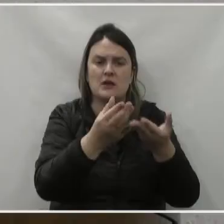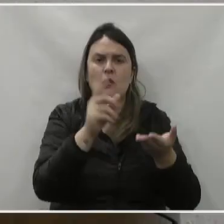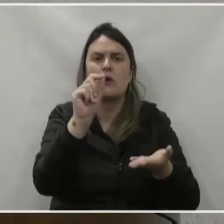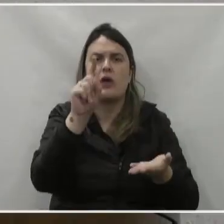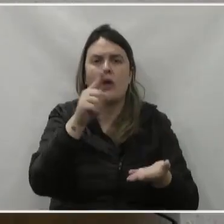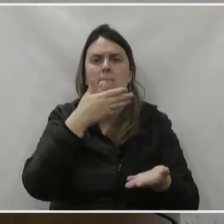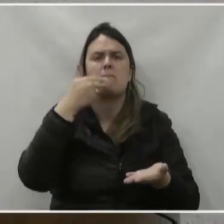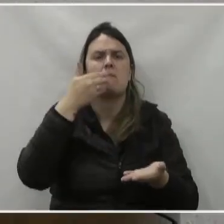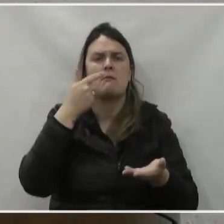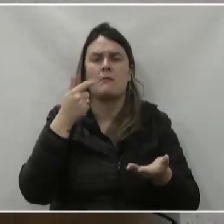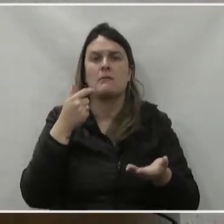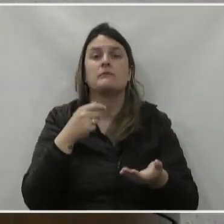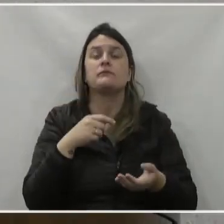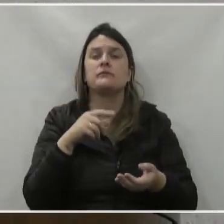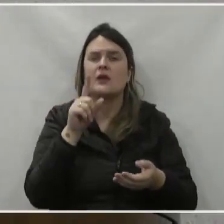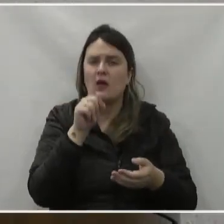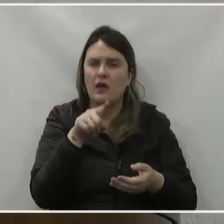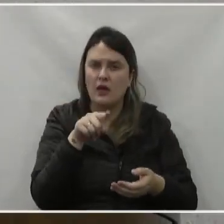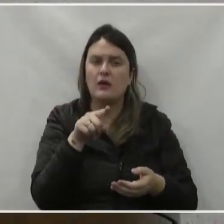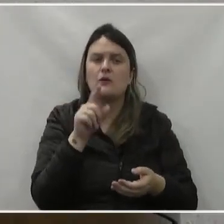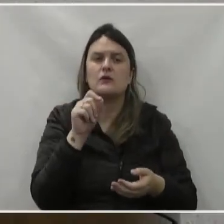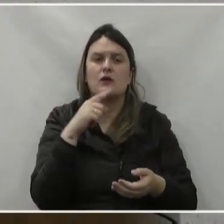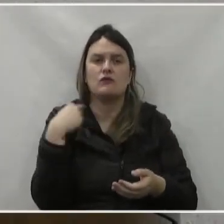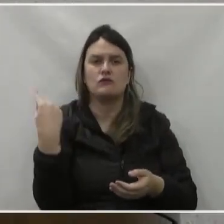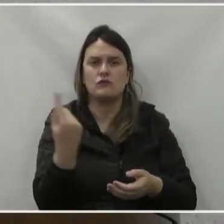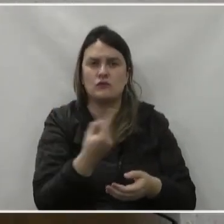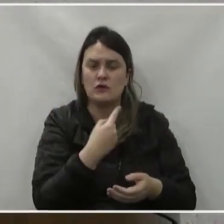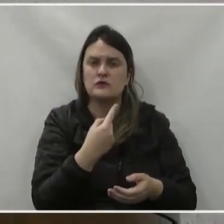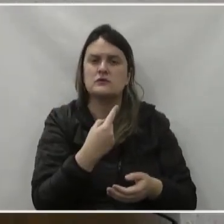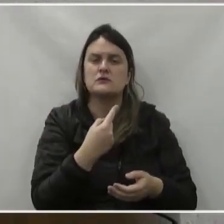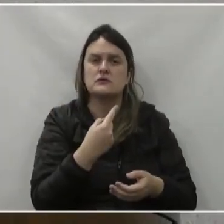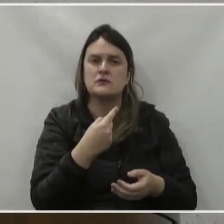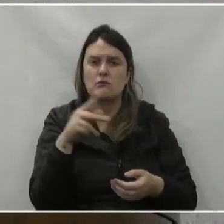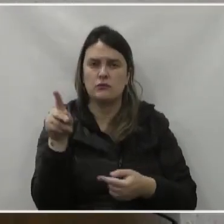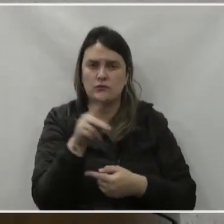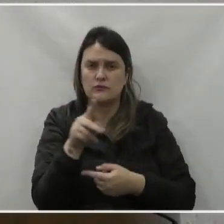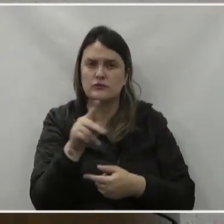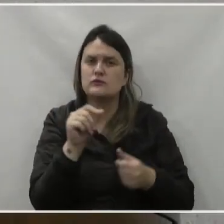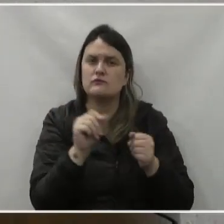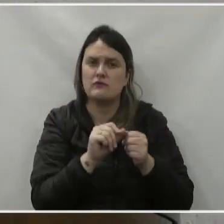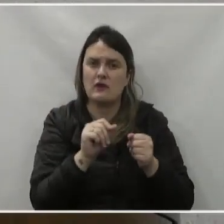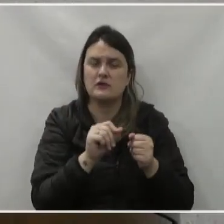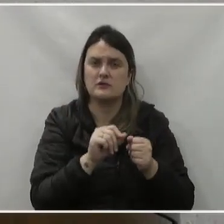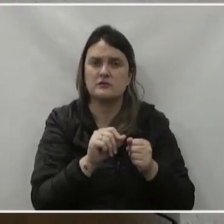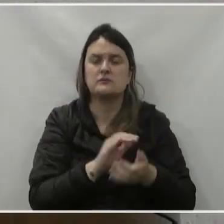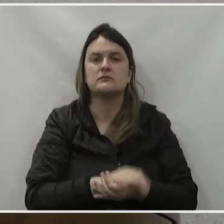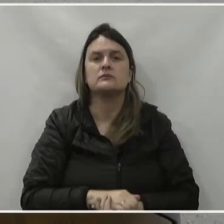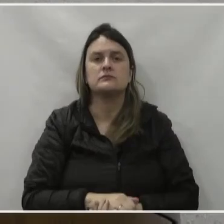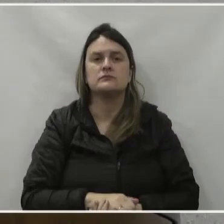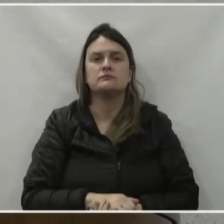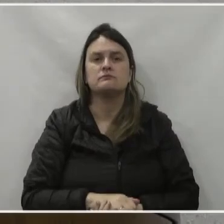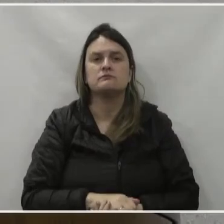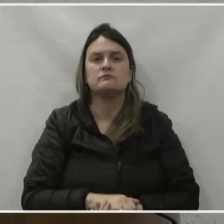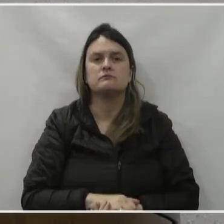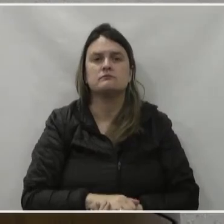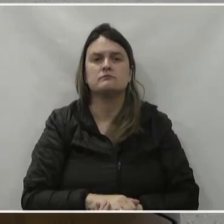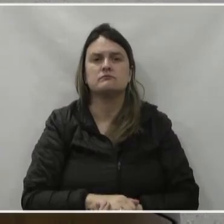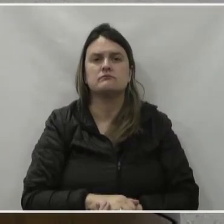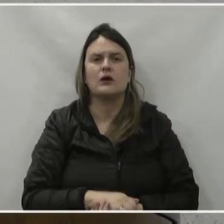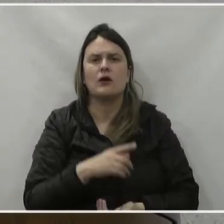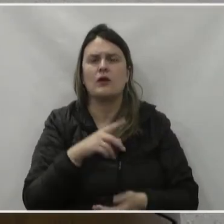possível. É exatamente isso que a maioria dos professores faz. Como em todas